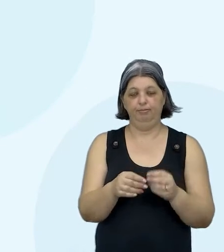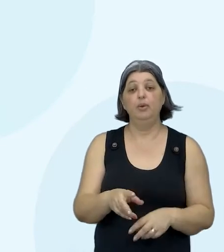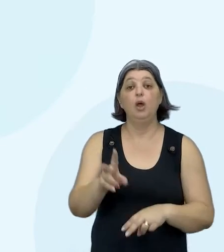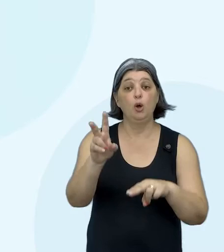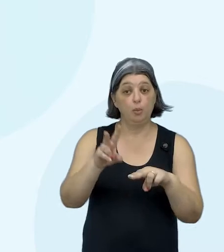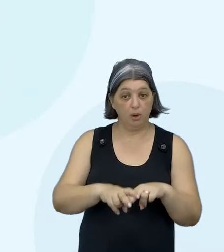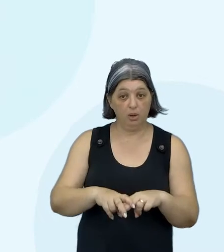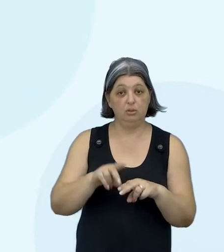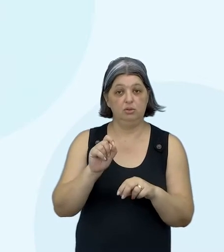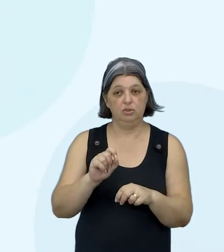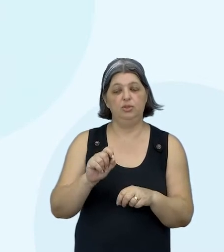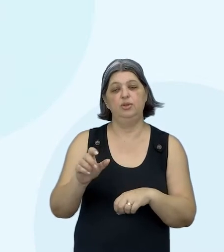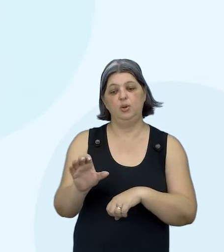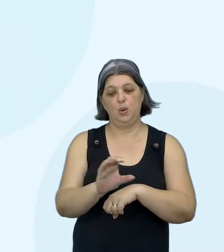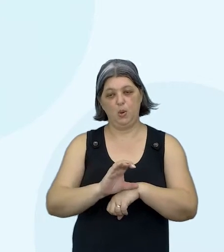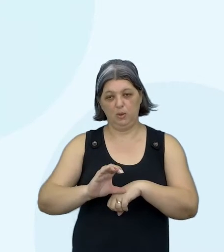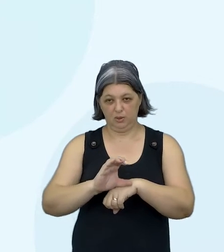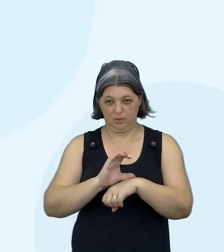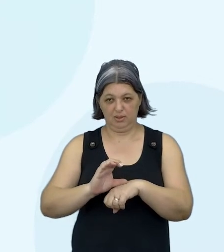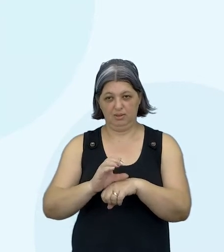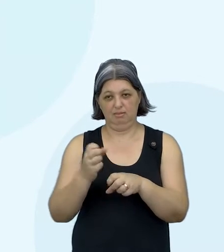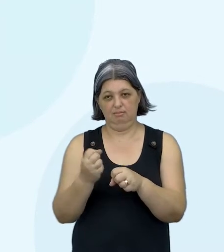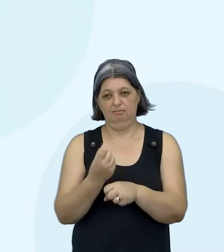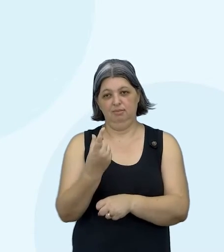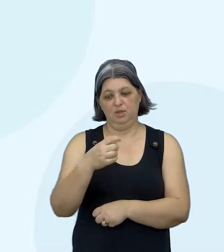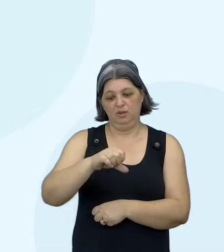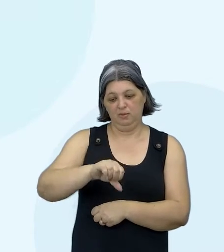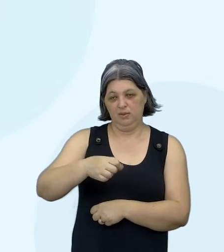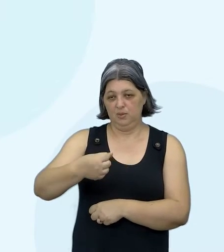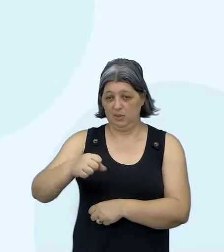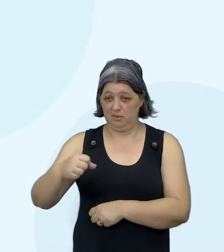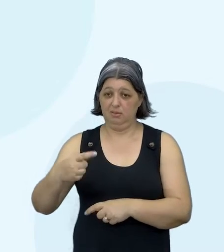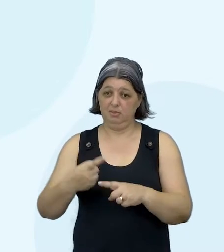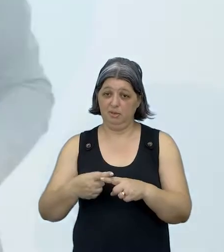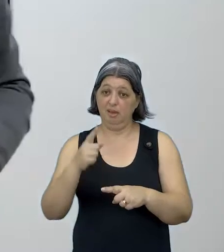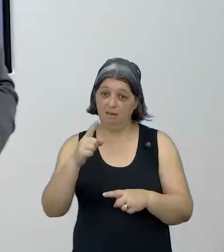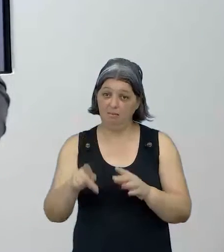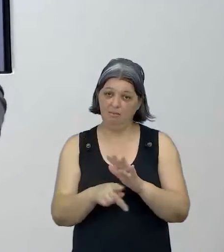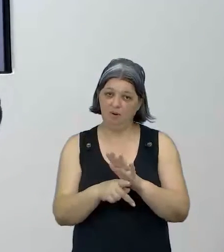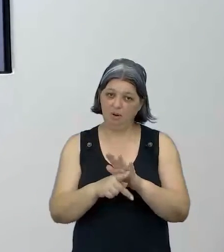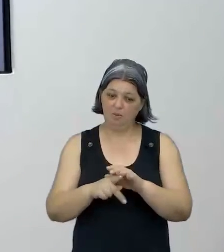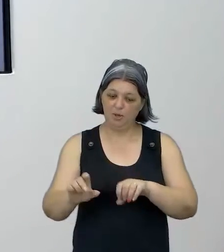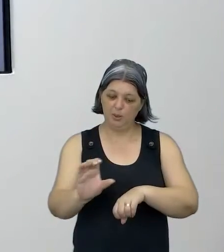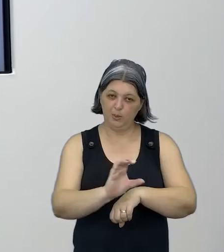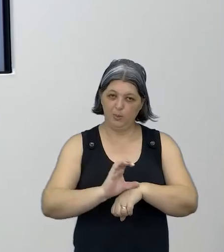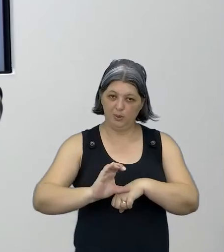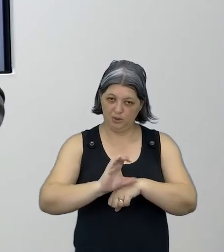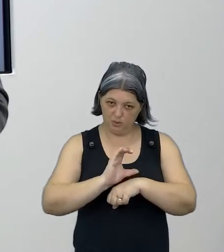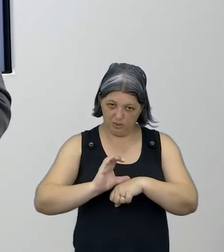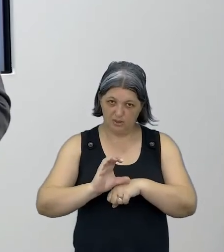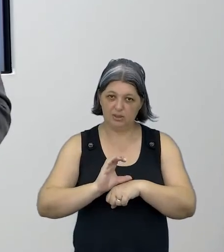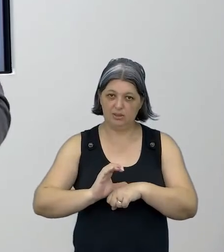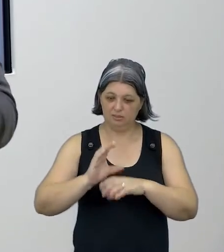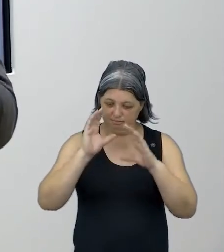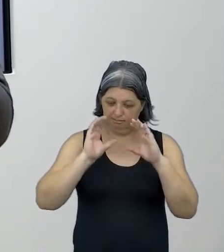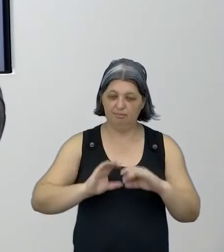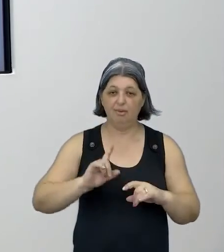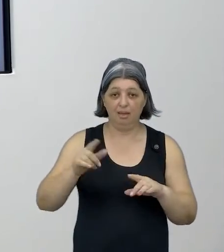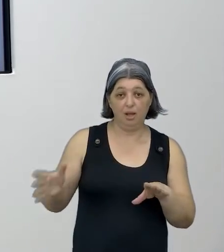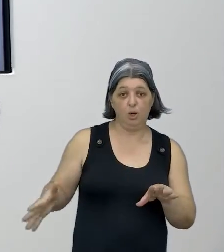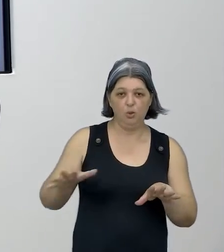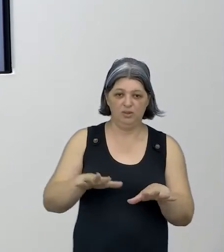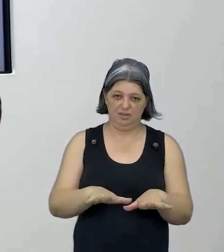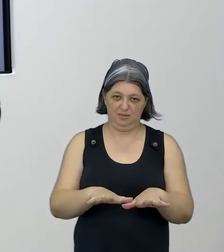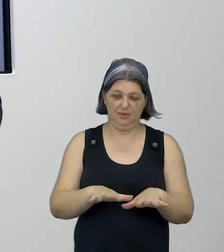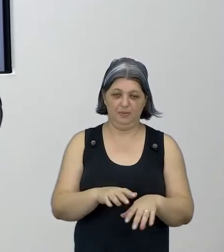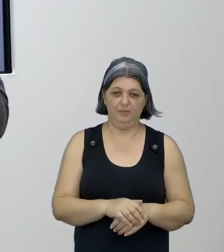Constituição de 88 é chamada de Constituição Cidadã, porque ela foi uma Constituição bastante inclusiva e que